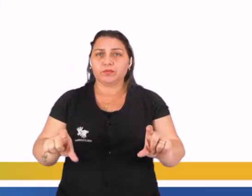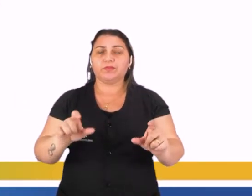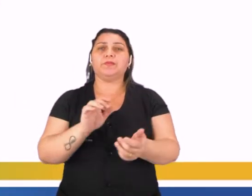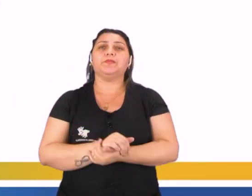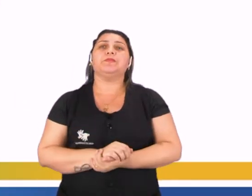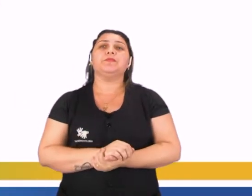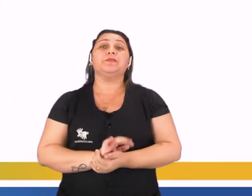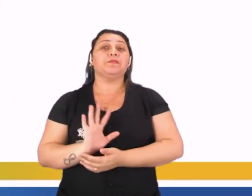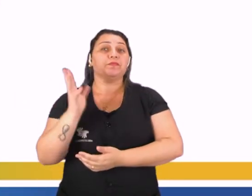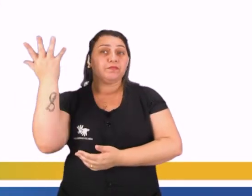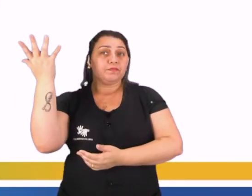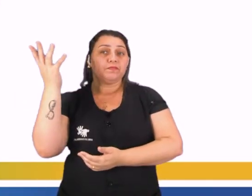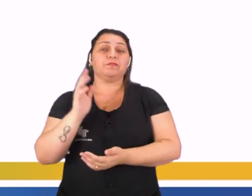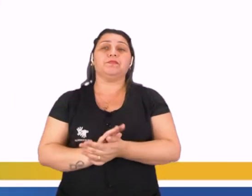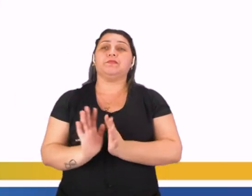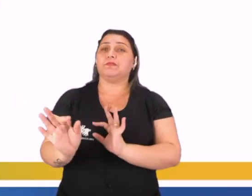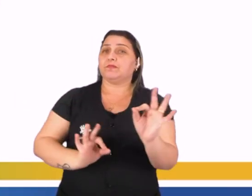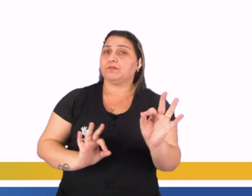caracterizados por